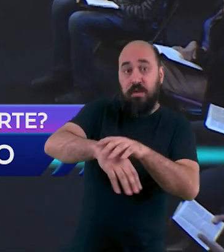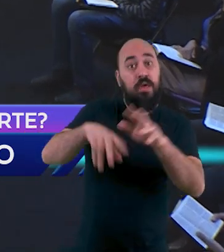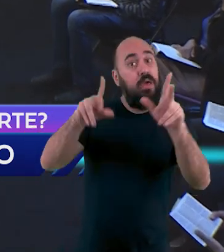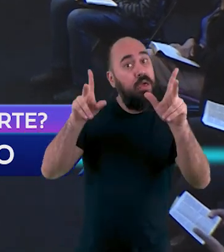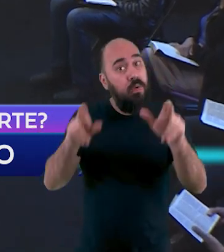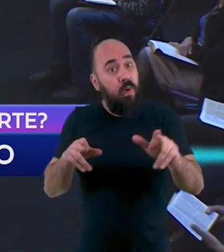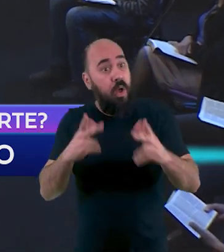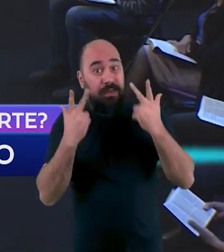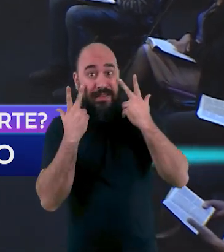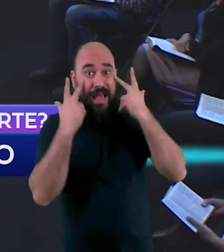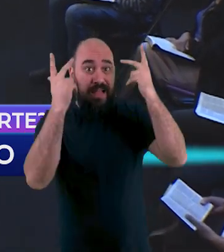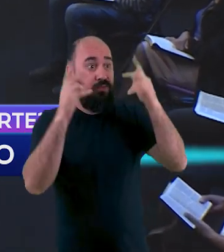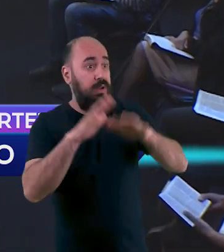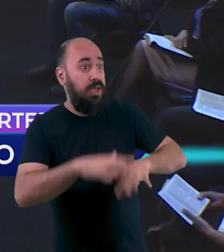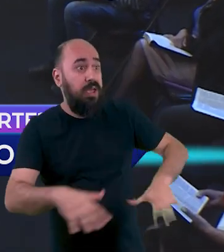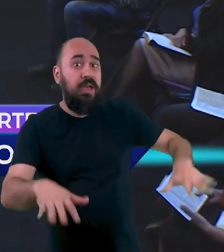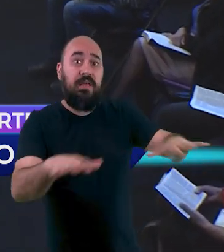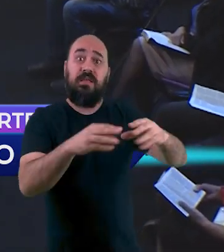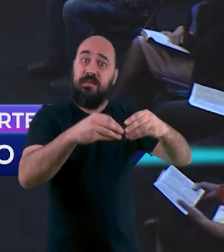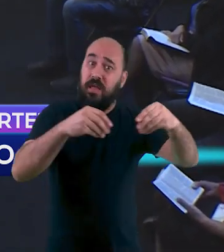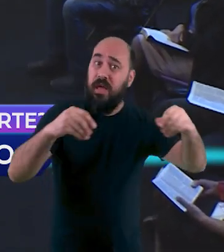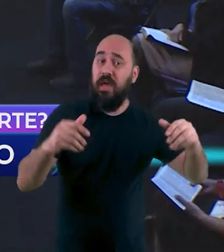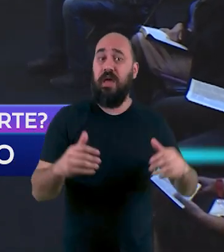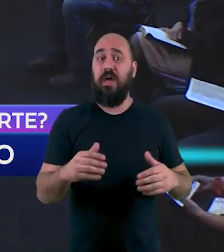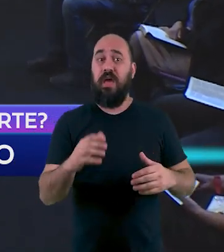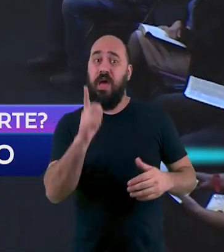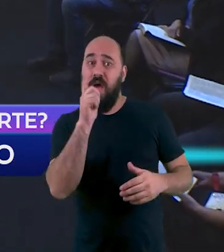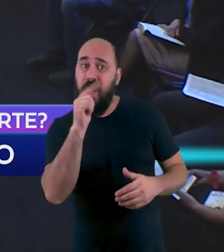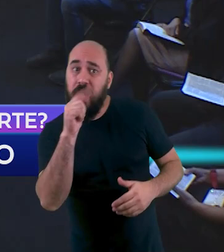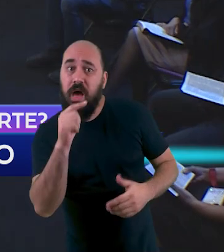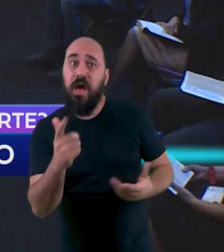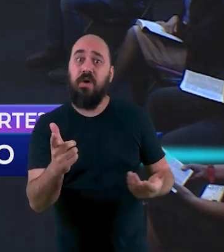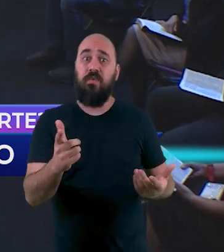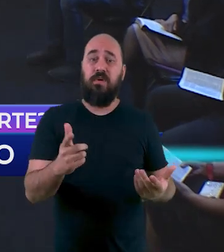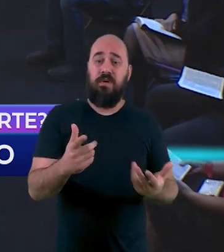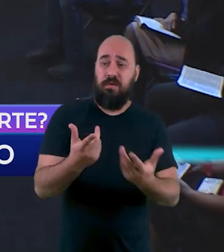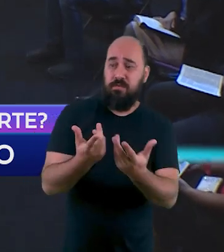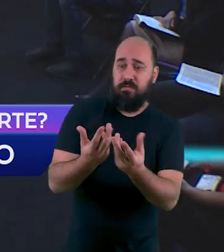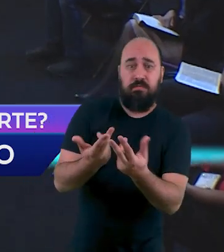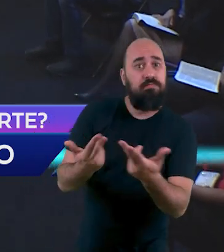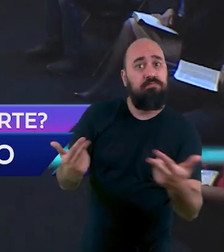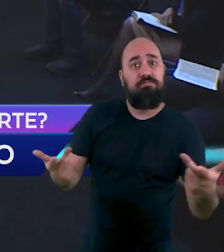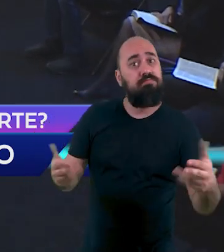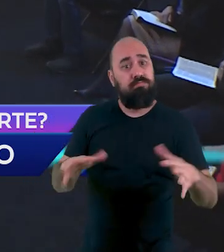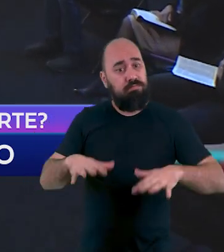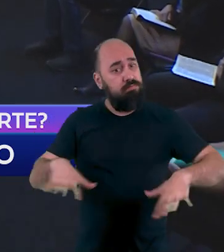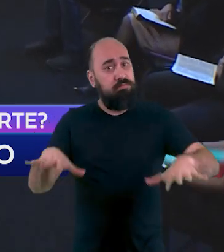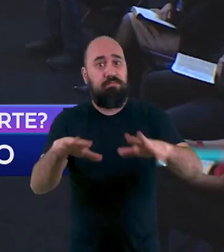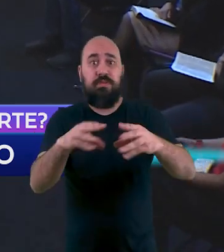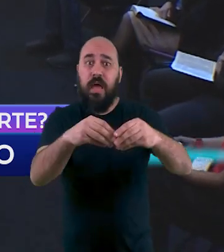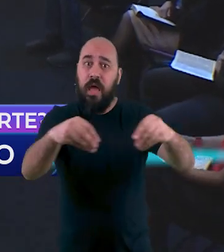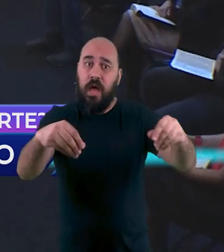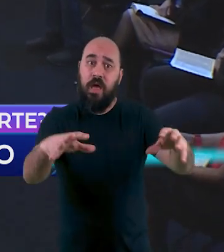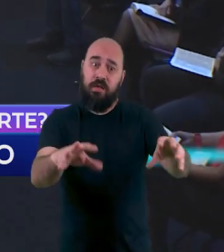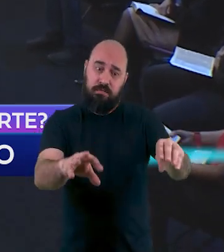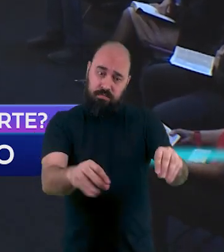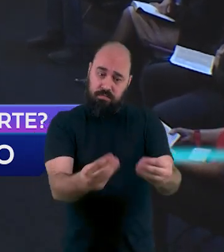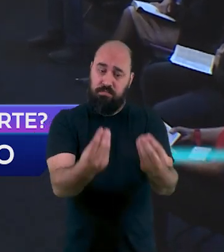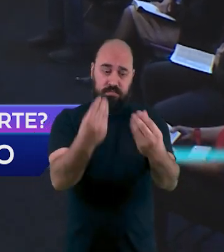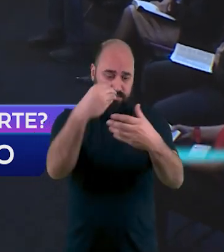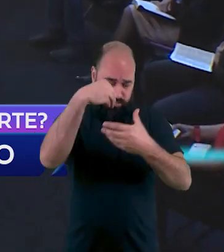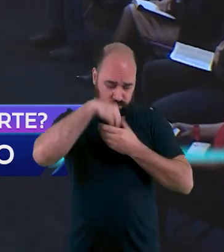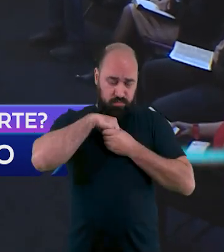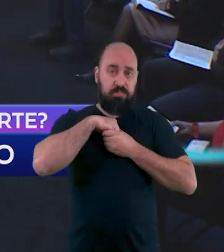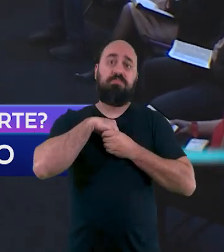no corpo humano que não exista na natureza. Porque o ser humano, ele é pó da terra. Então, Deus pega o corpo humano e